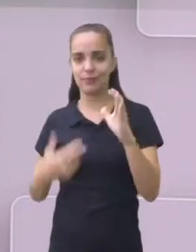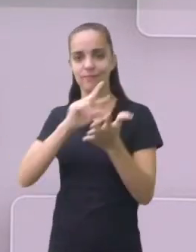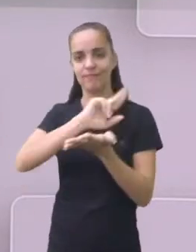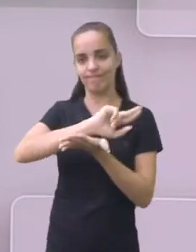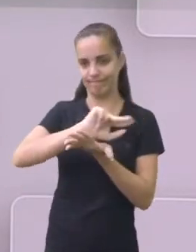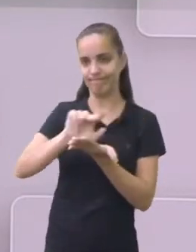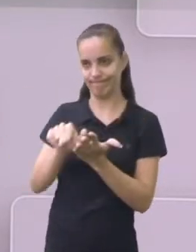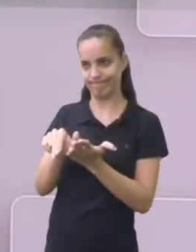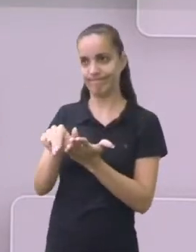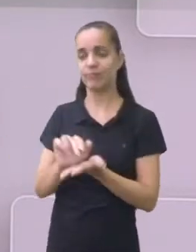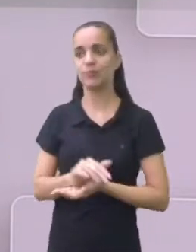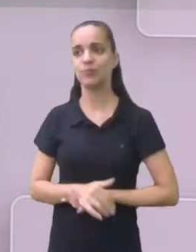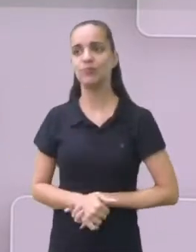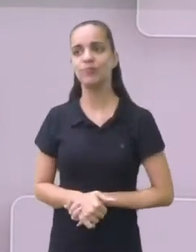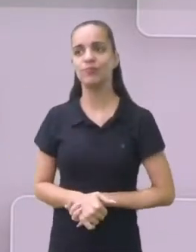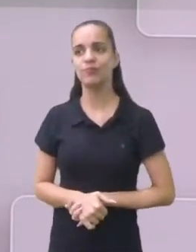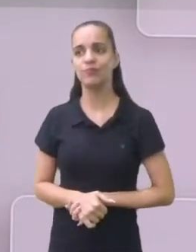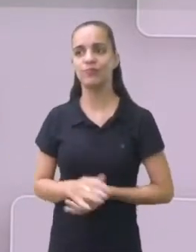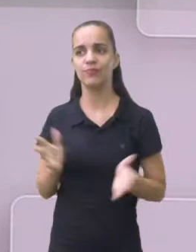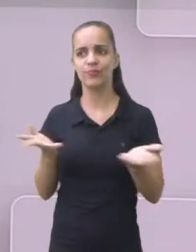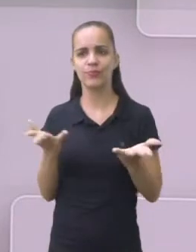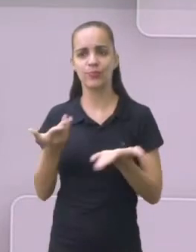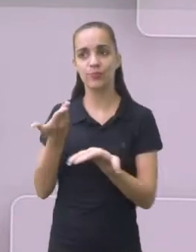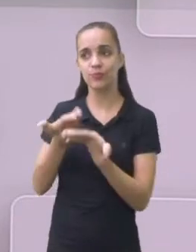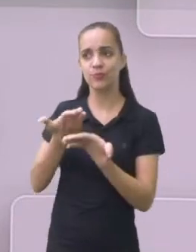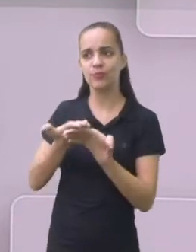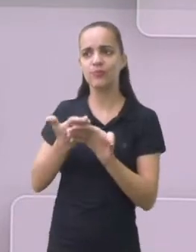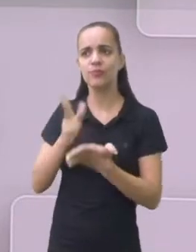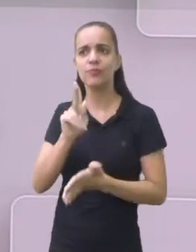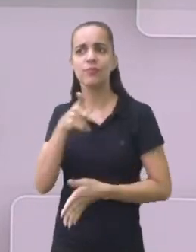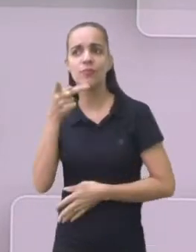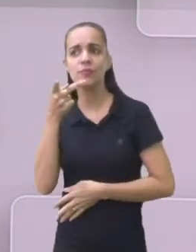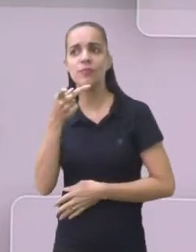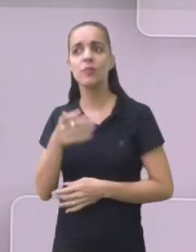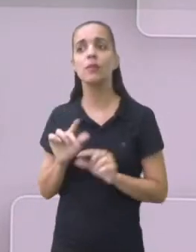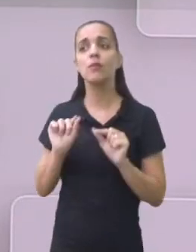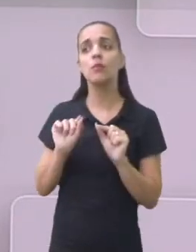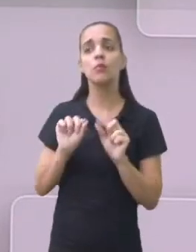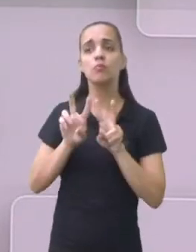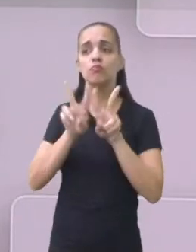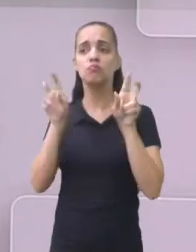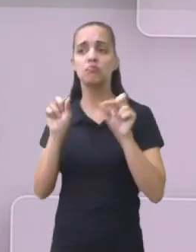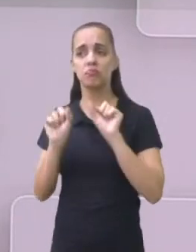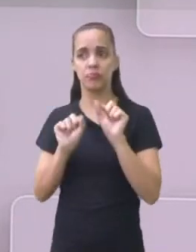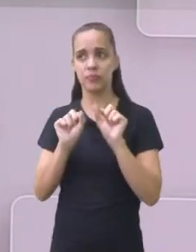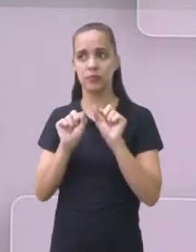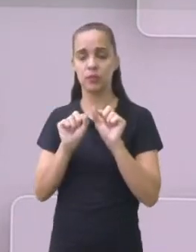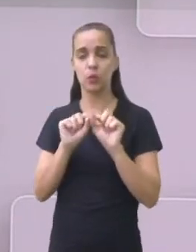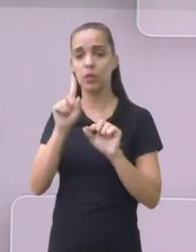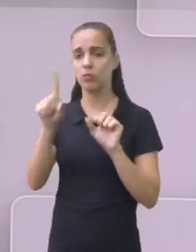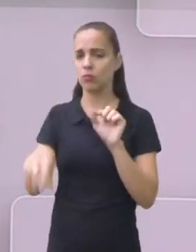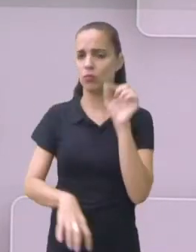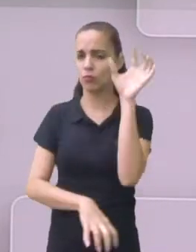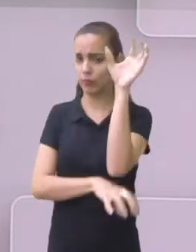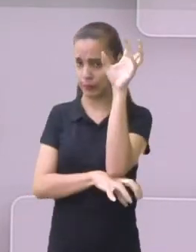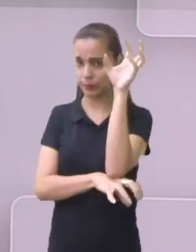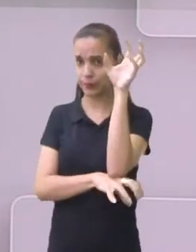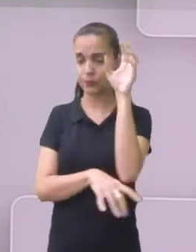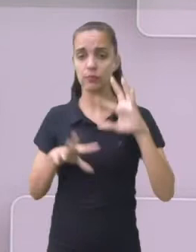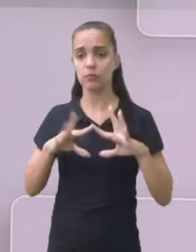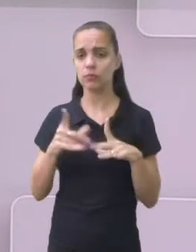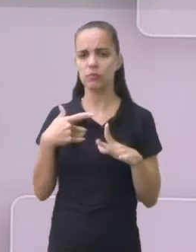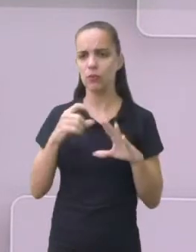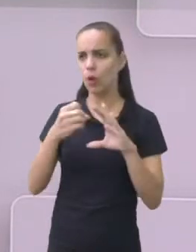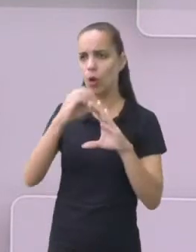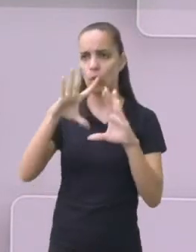diferentes, não é isso? Hoje na nossa aula nós vamos falar sobre plantas completas. Quando falamos